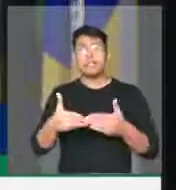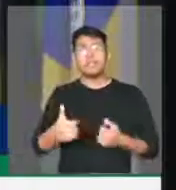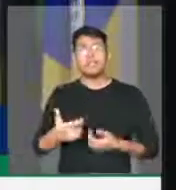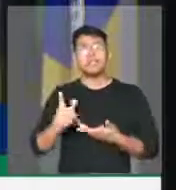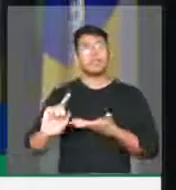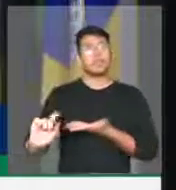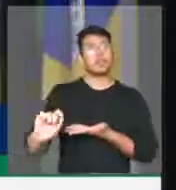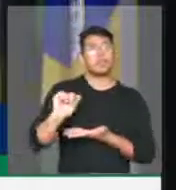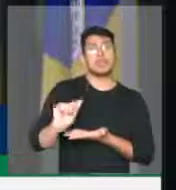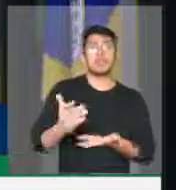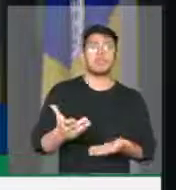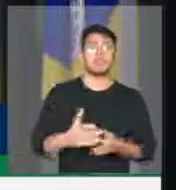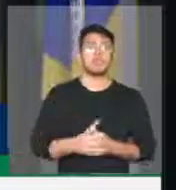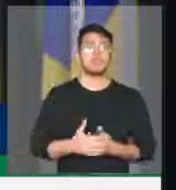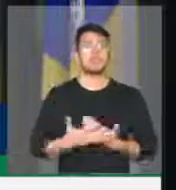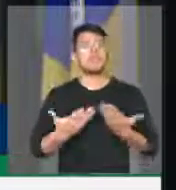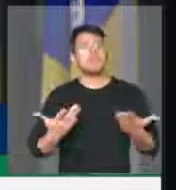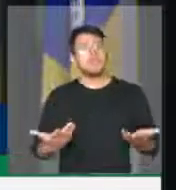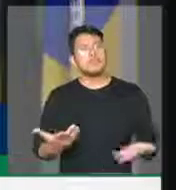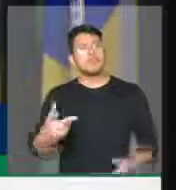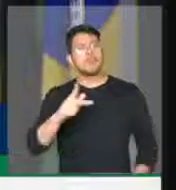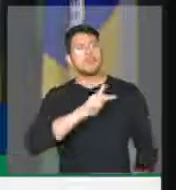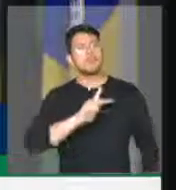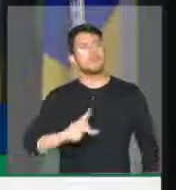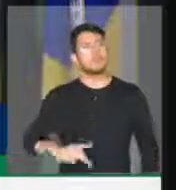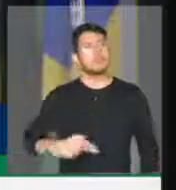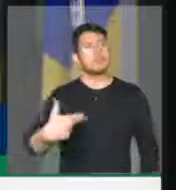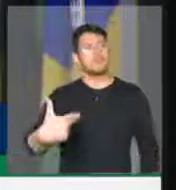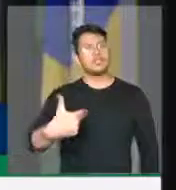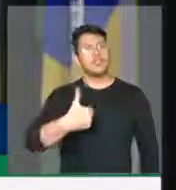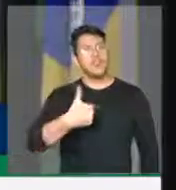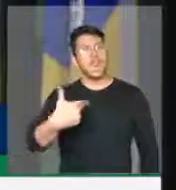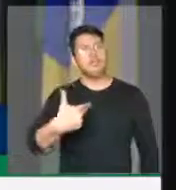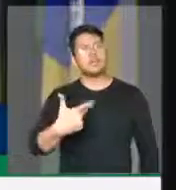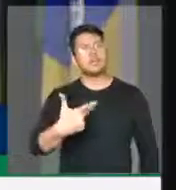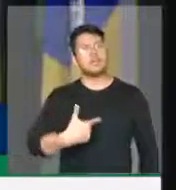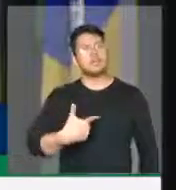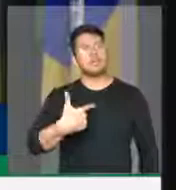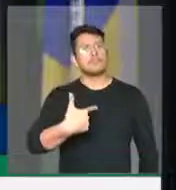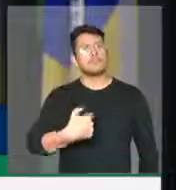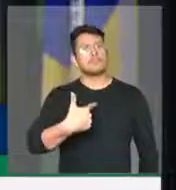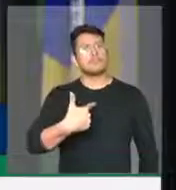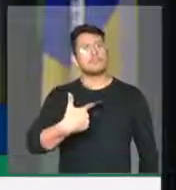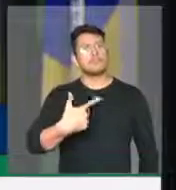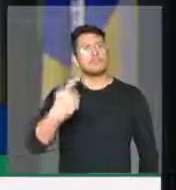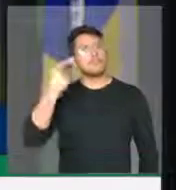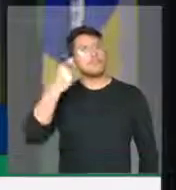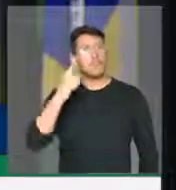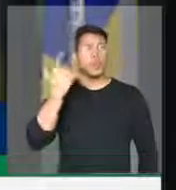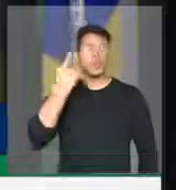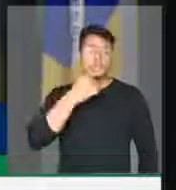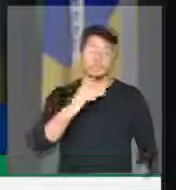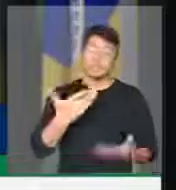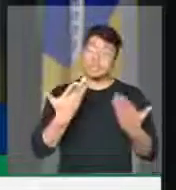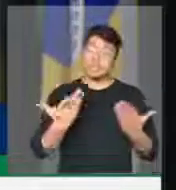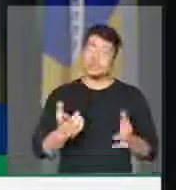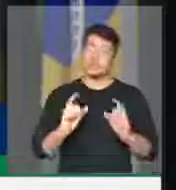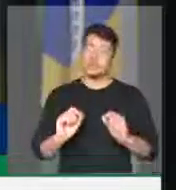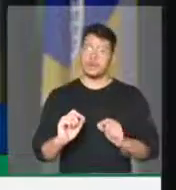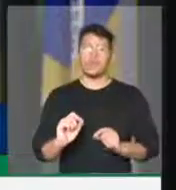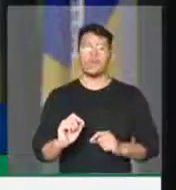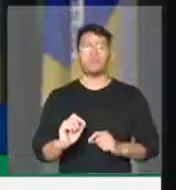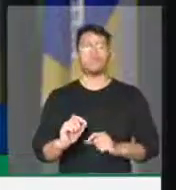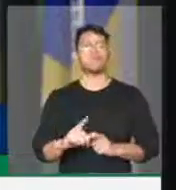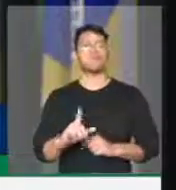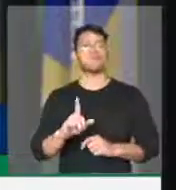proposta interessante, levantou, foi aprovada e foi comprada da Marinha Mercante Brasileira os navios que os americanos tinham